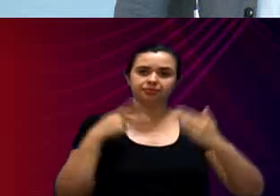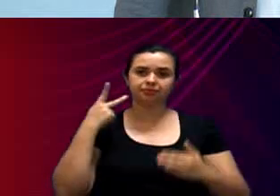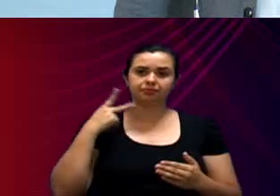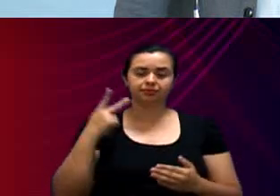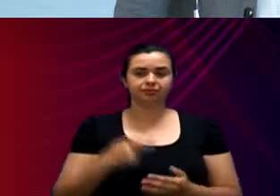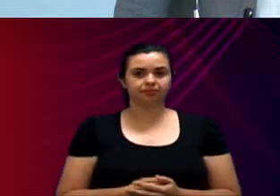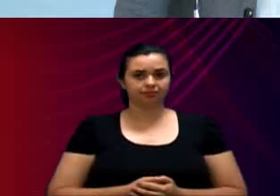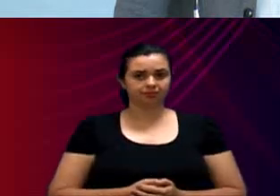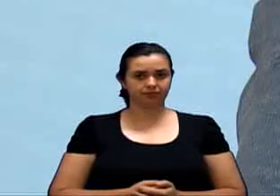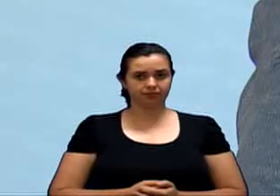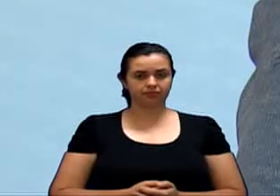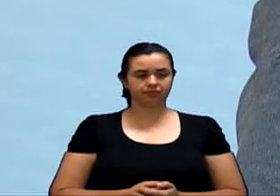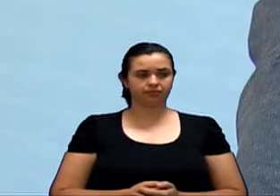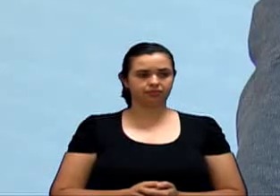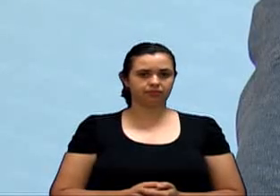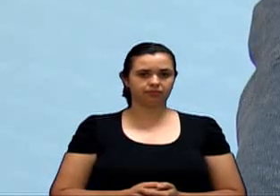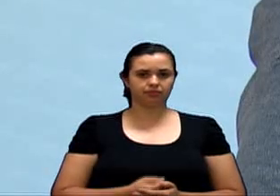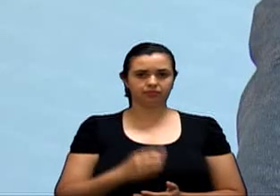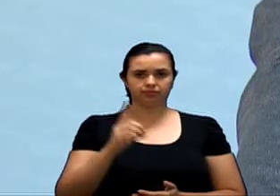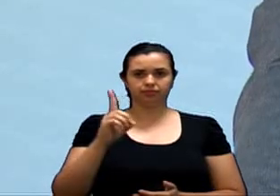Nada. Você vai falar em a parte, Dine?